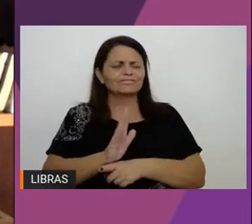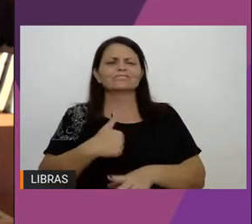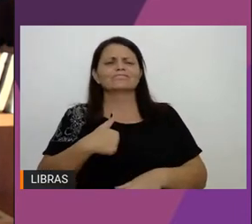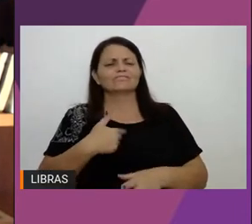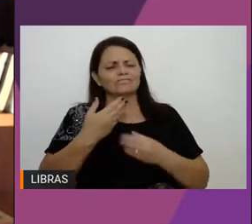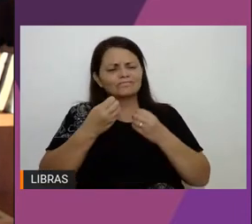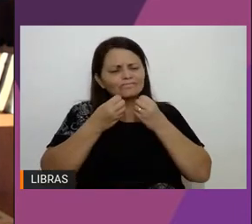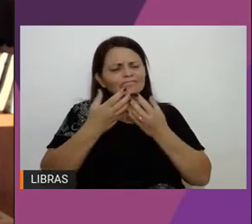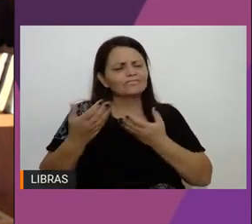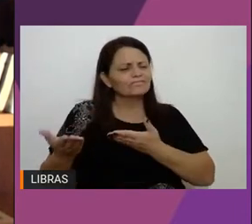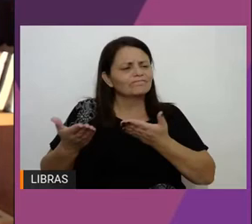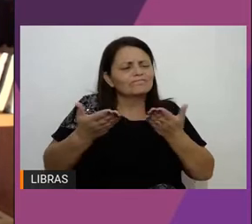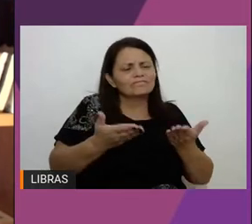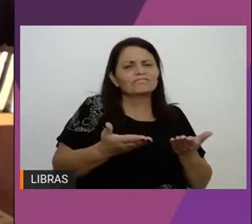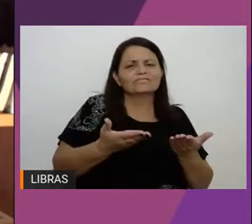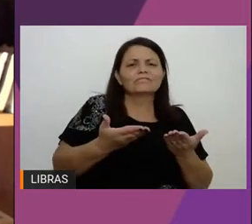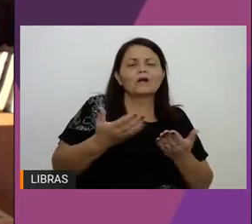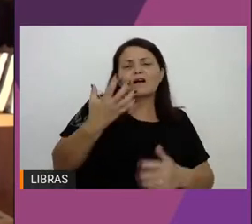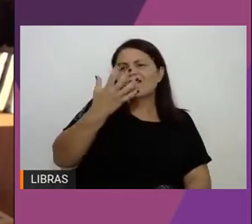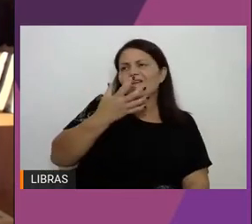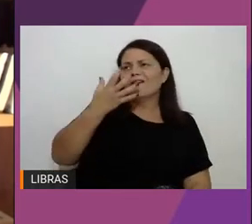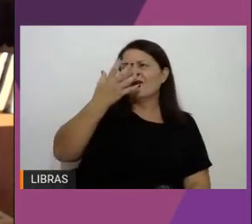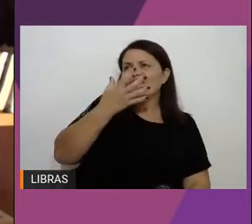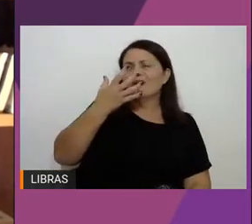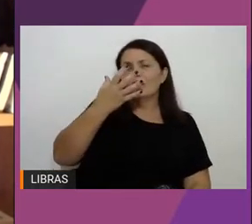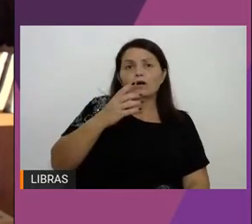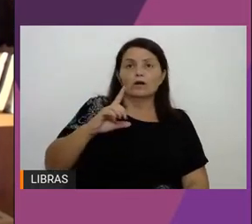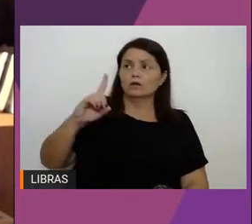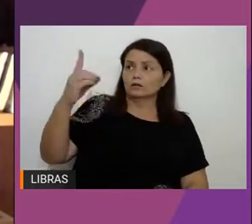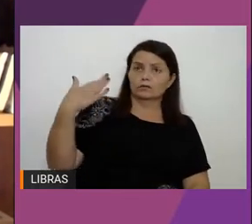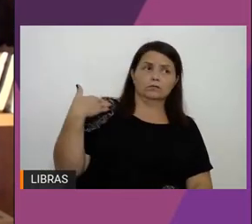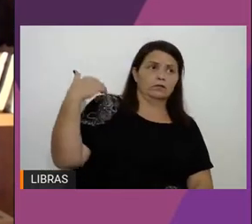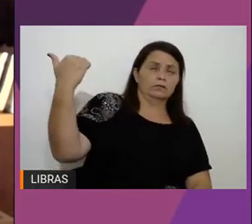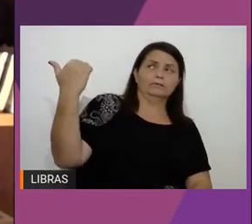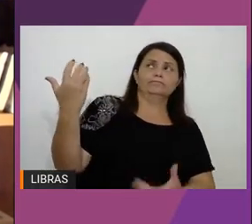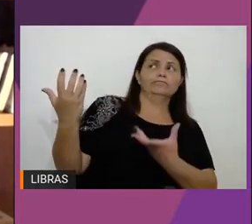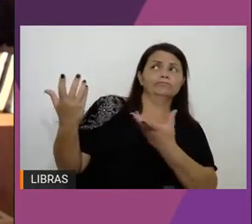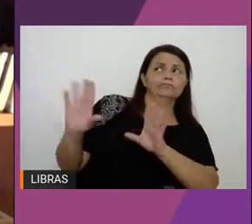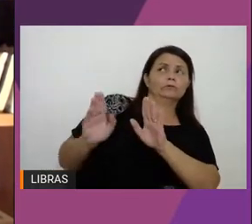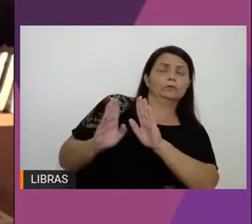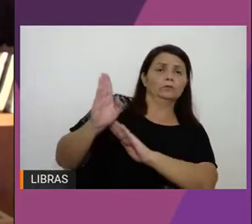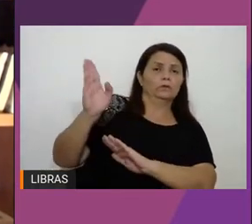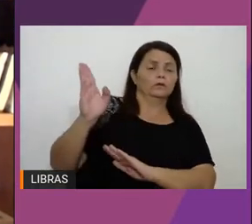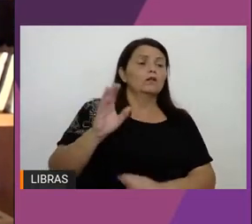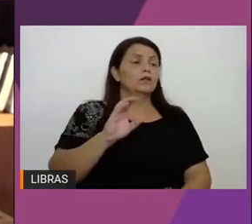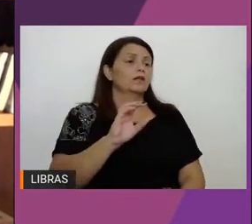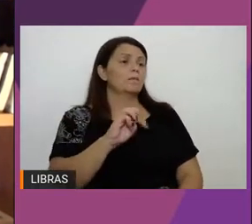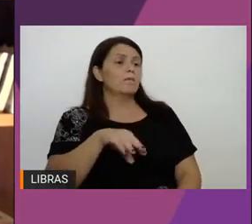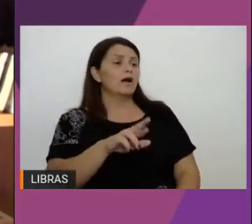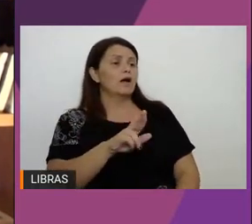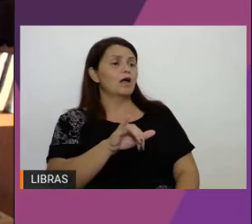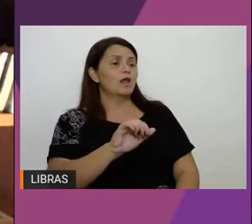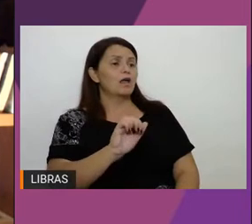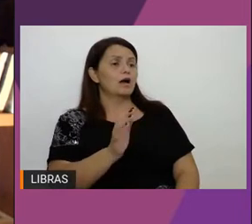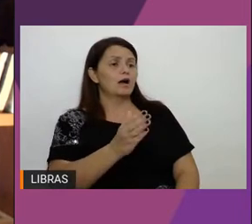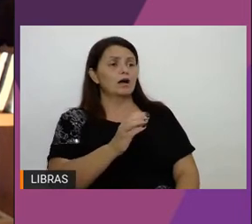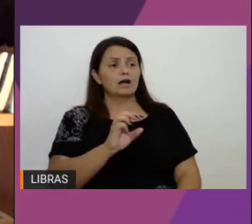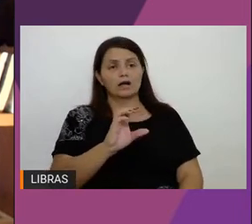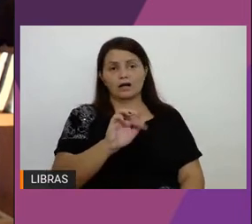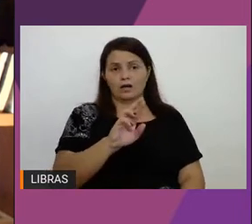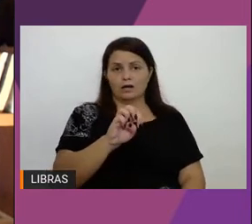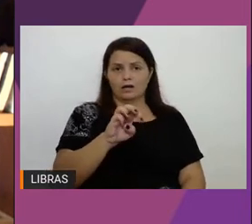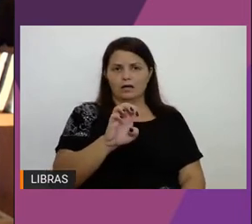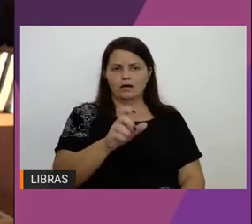a muito seu romance se Deus me Chamar não vou e Maria Carmem é a